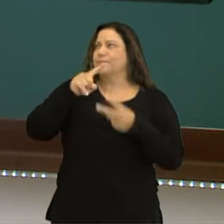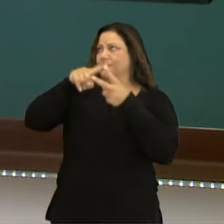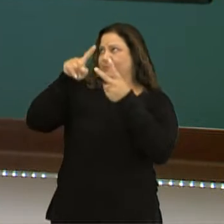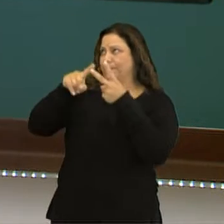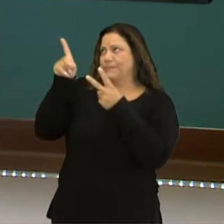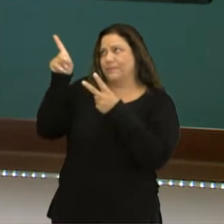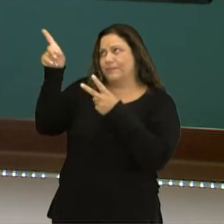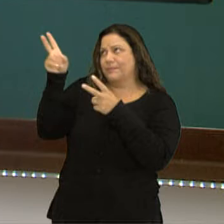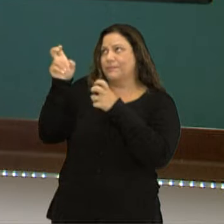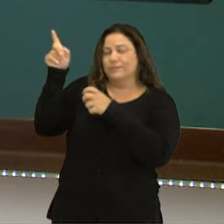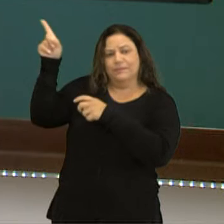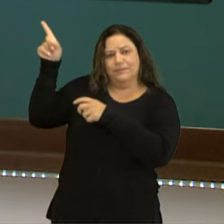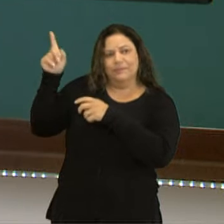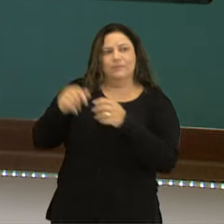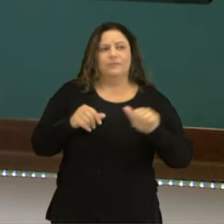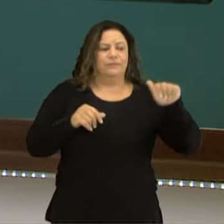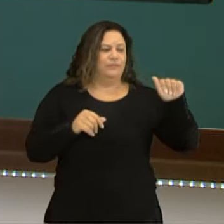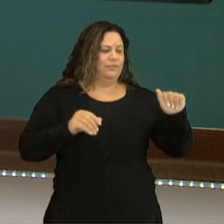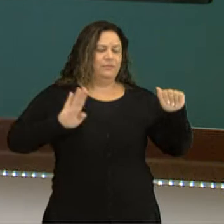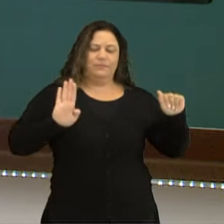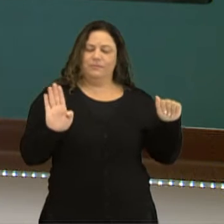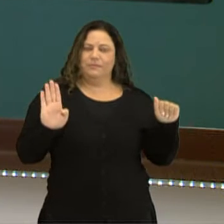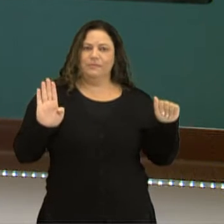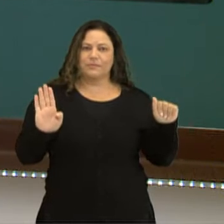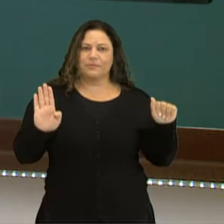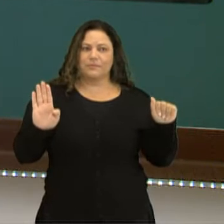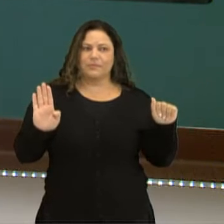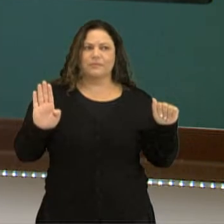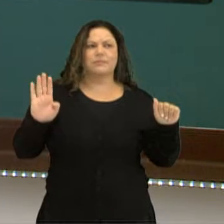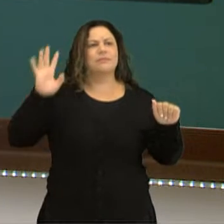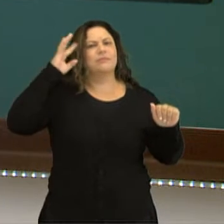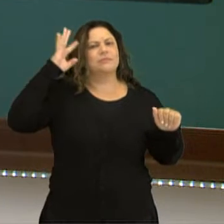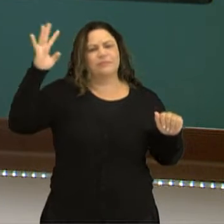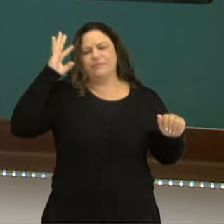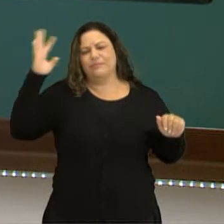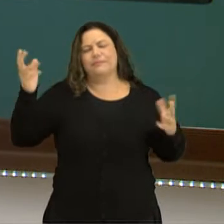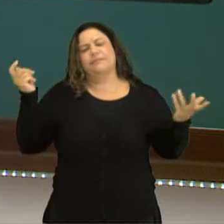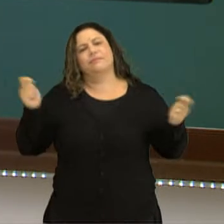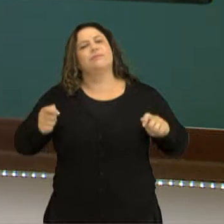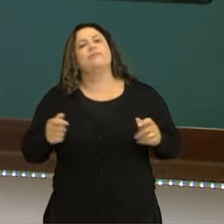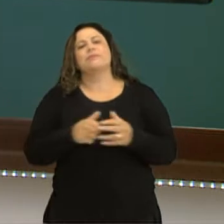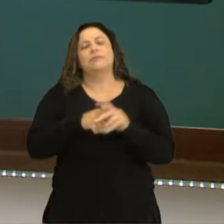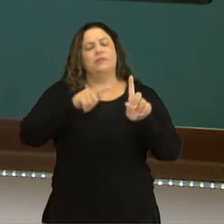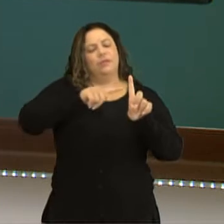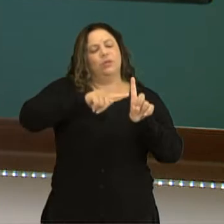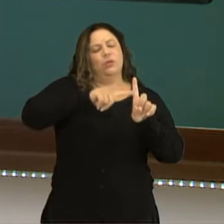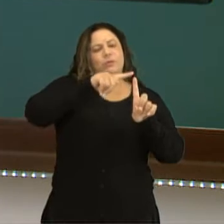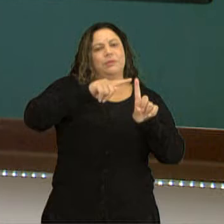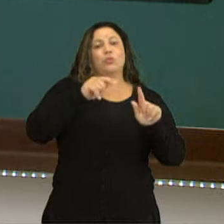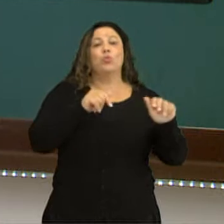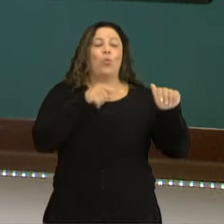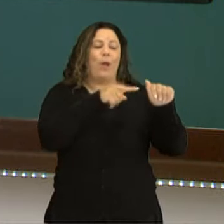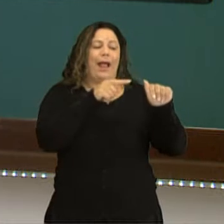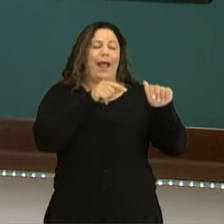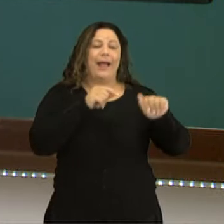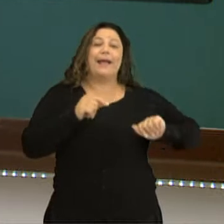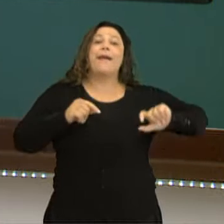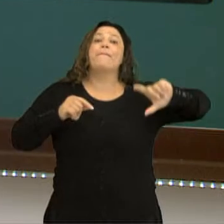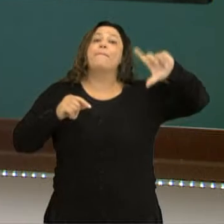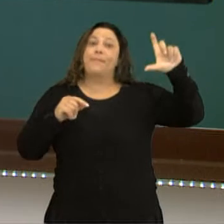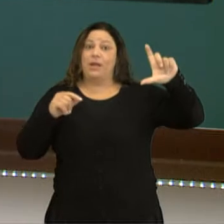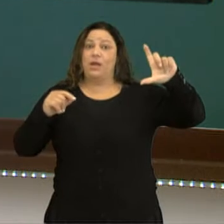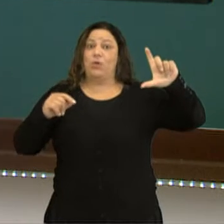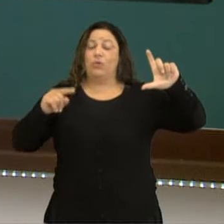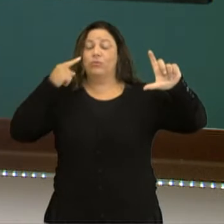corpos, um corpo A, um corpo B. Imagine uma situação em que a temperatura do A é maior que a temperatura do